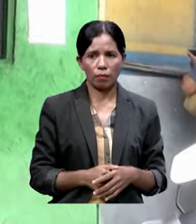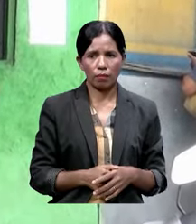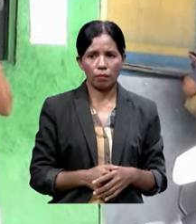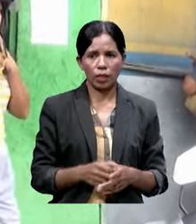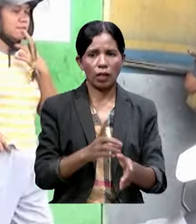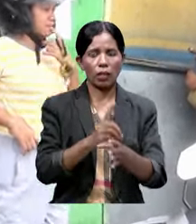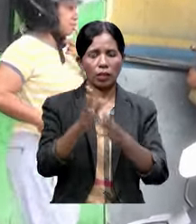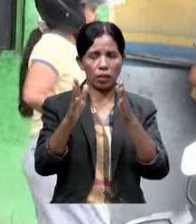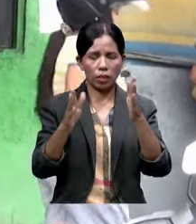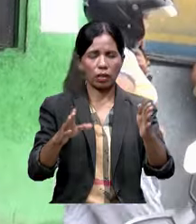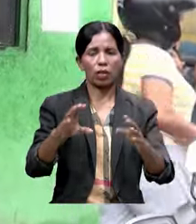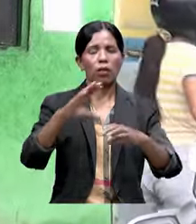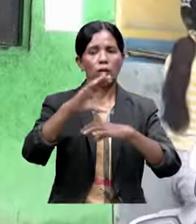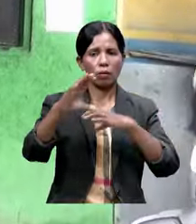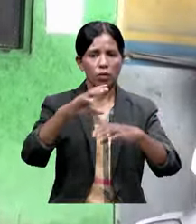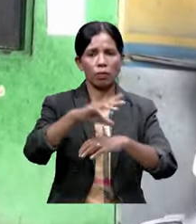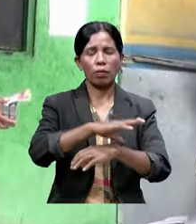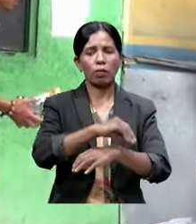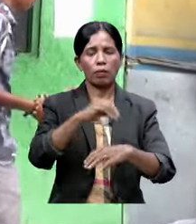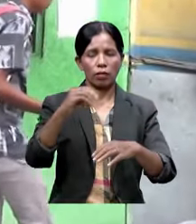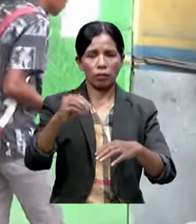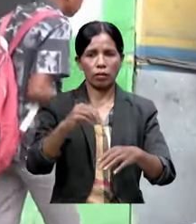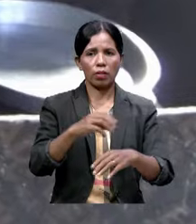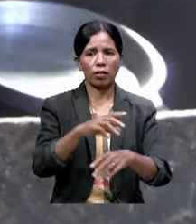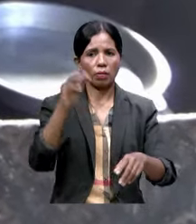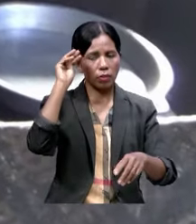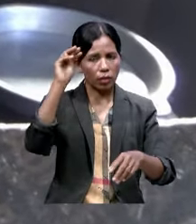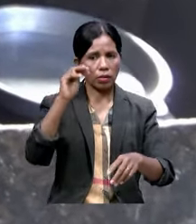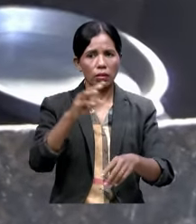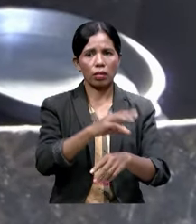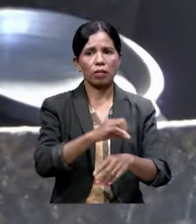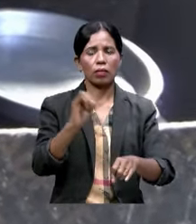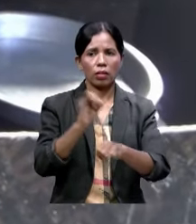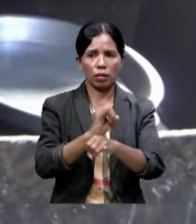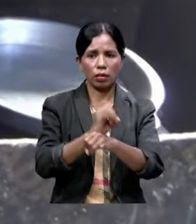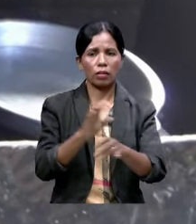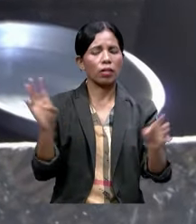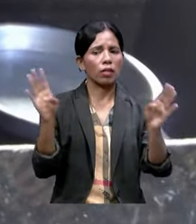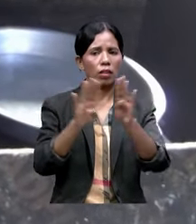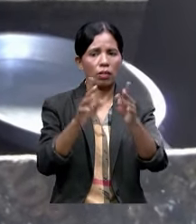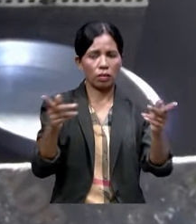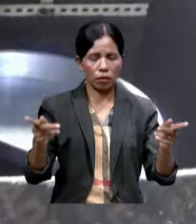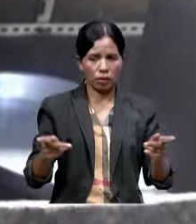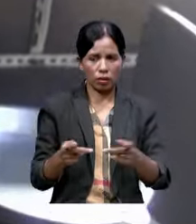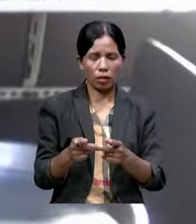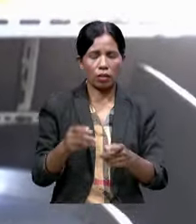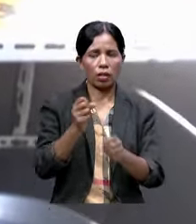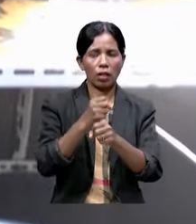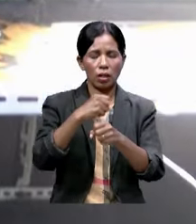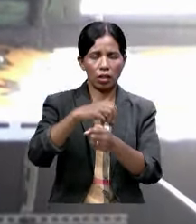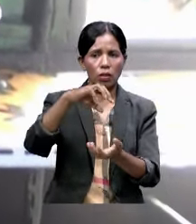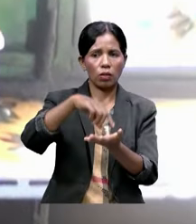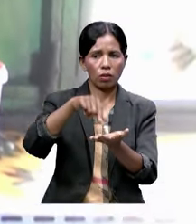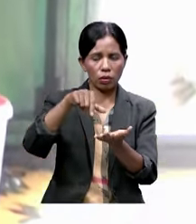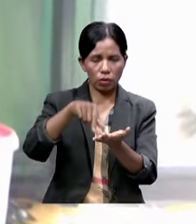Direção Regulação Comércio no Proteção ba Consumidores, Ministério Comércio no Indústria, taka fatin produção dosi Trambulan e